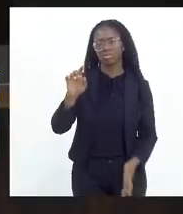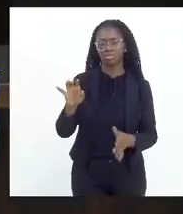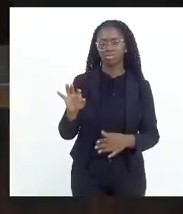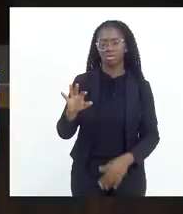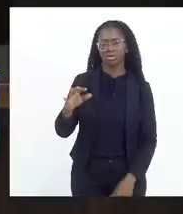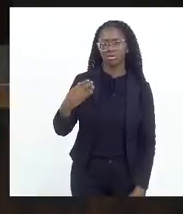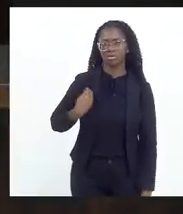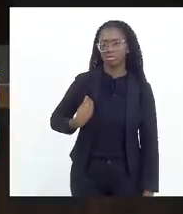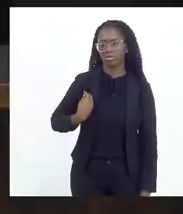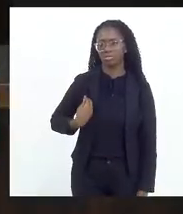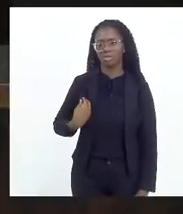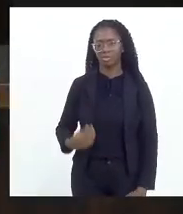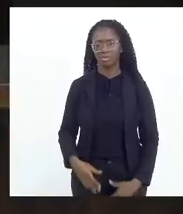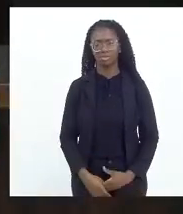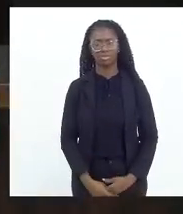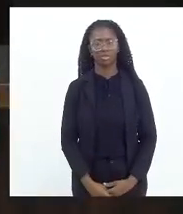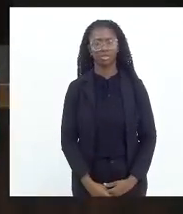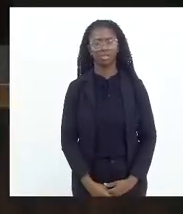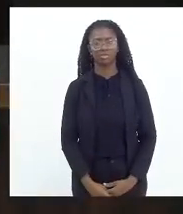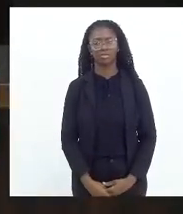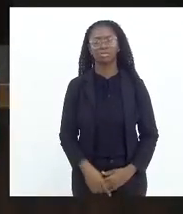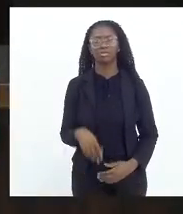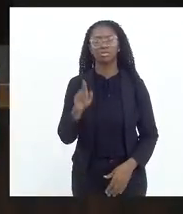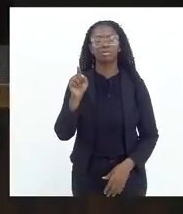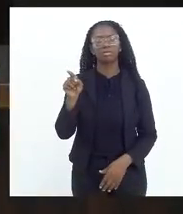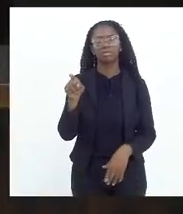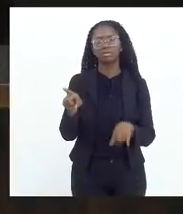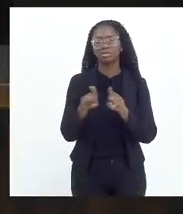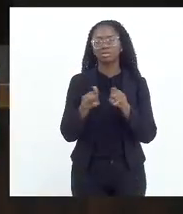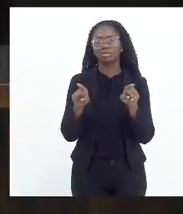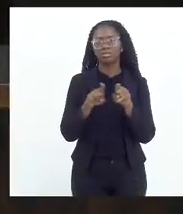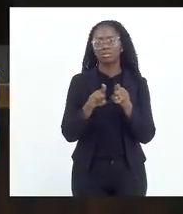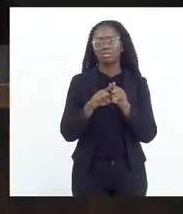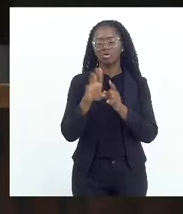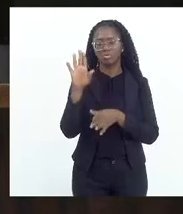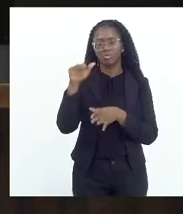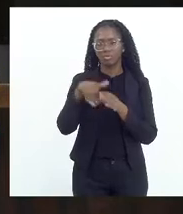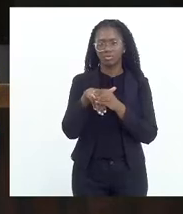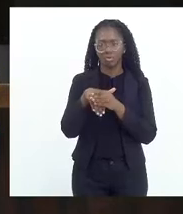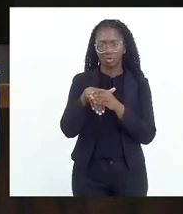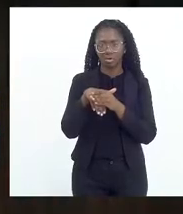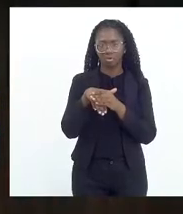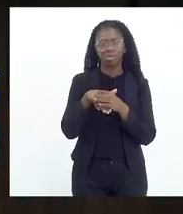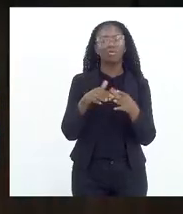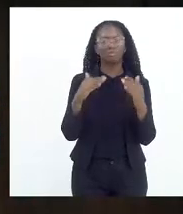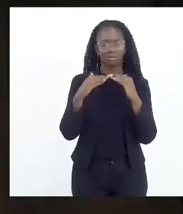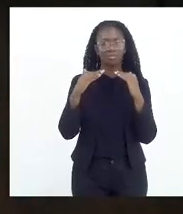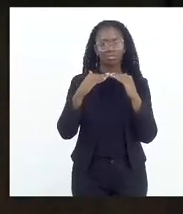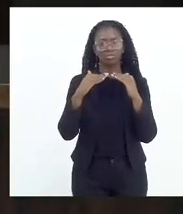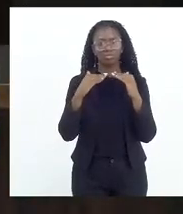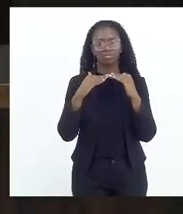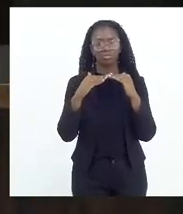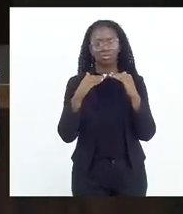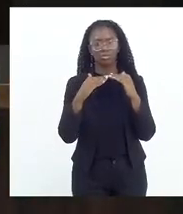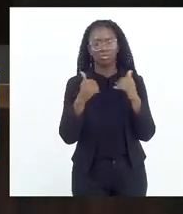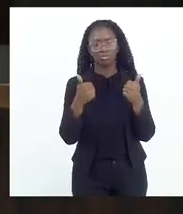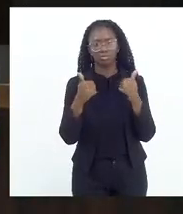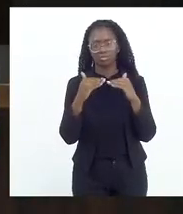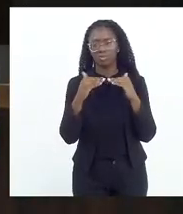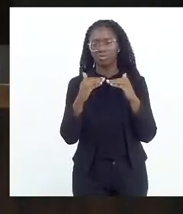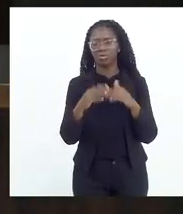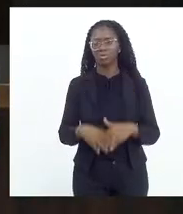E essa concessão desse título, o voto de vocês é... Do novo, favorável. É favorável?